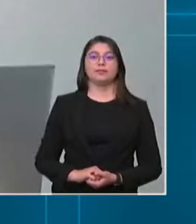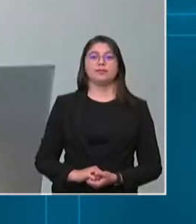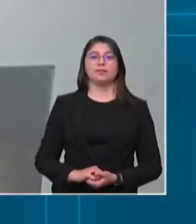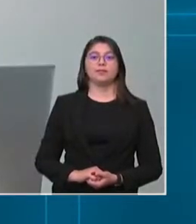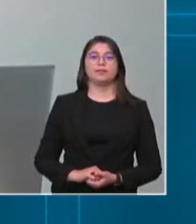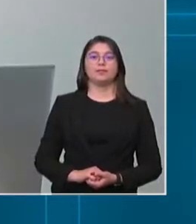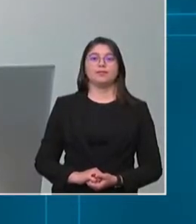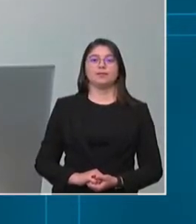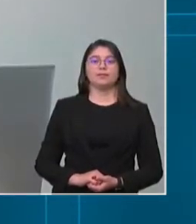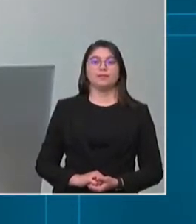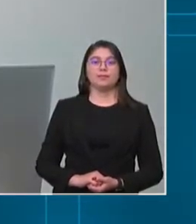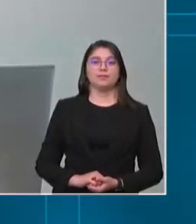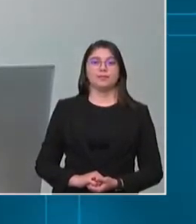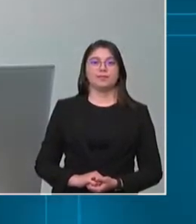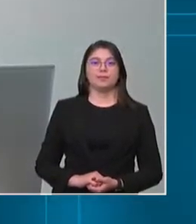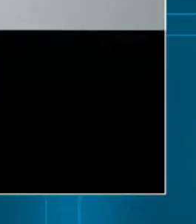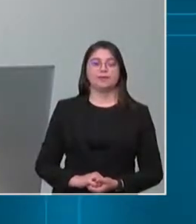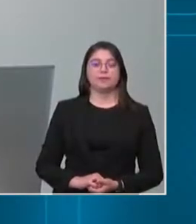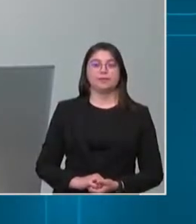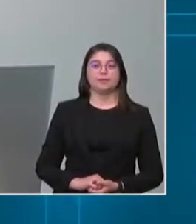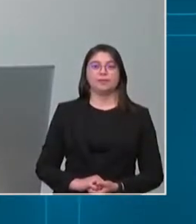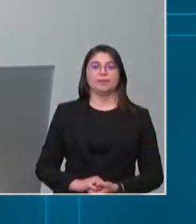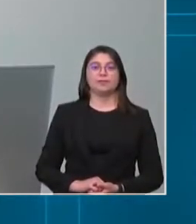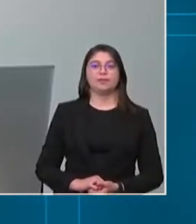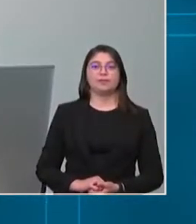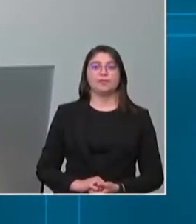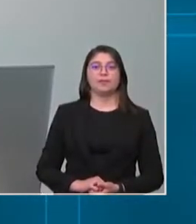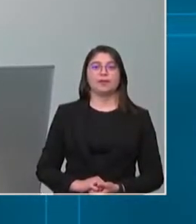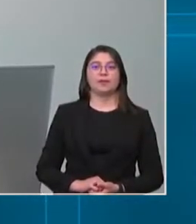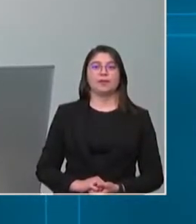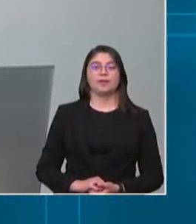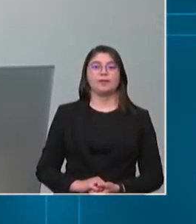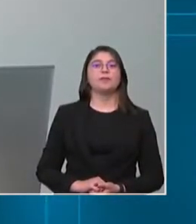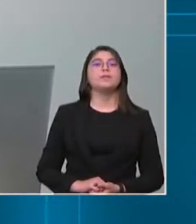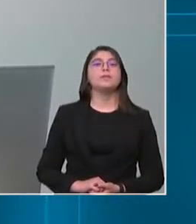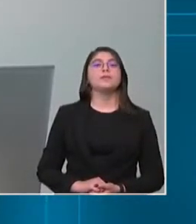risco de eles perderem vista por conta de congressistas norte-americanos e não por conta de bolsonaristas.